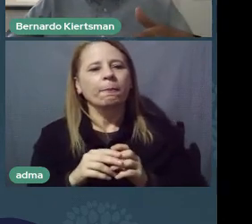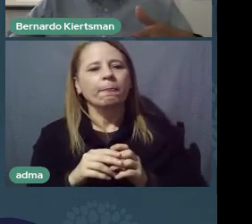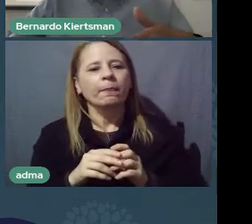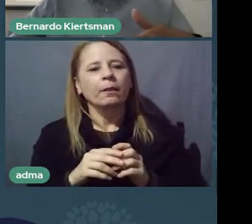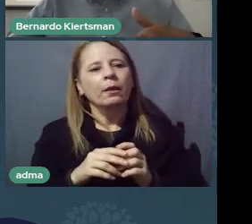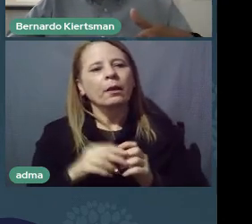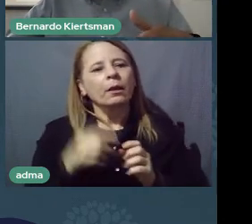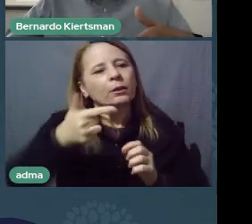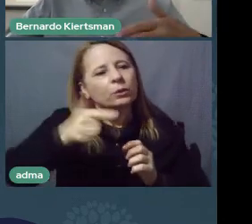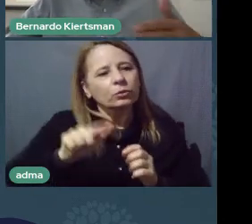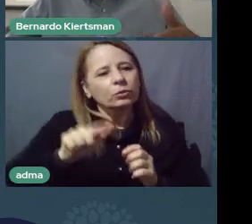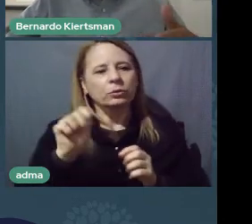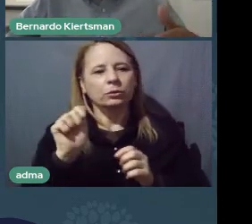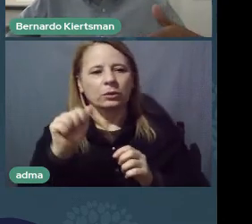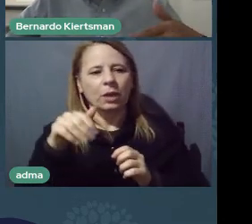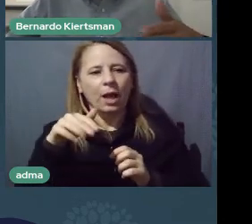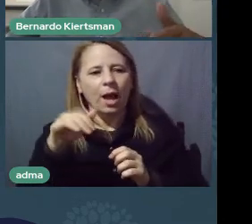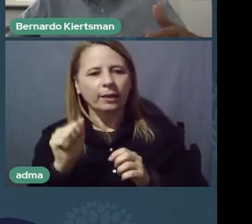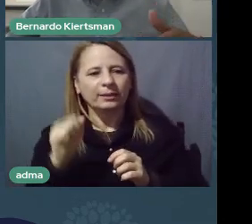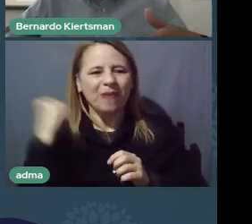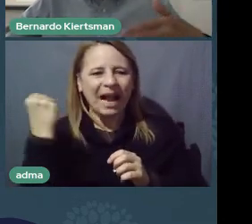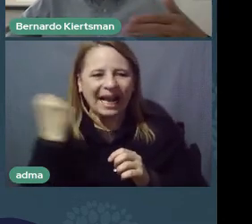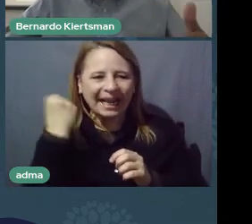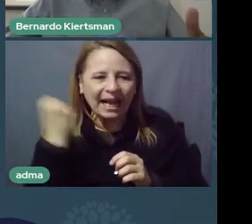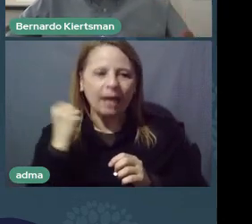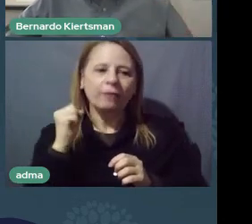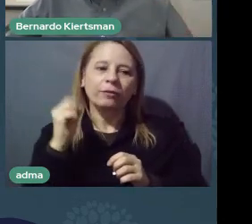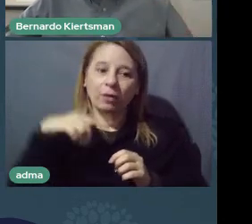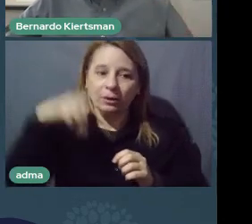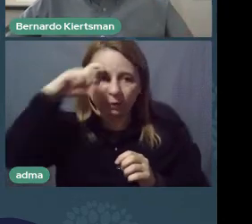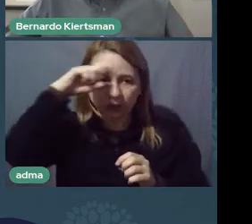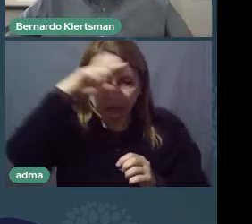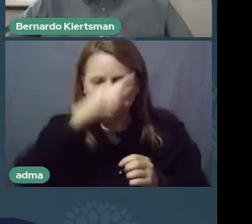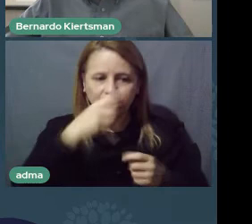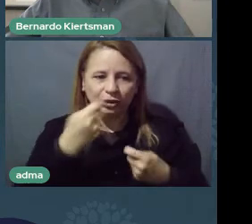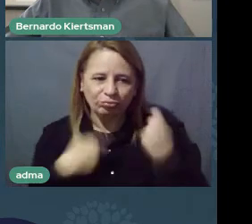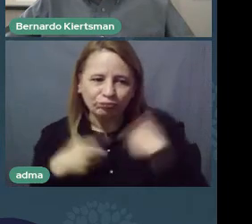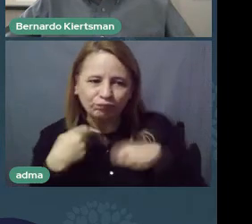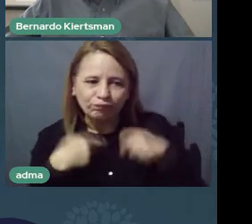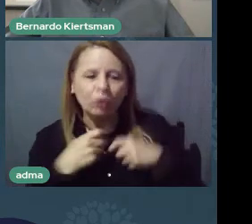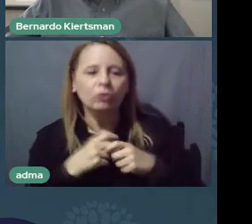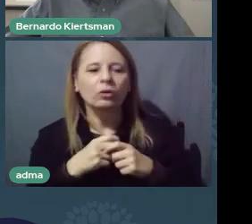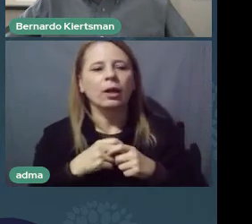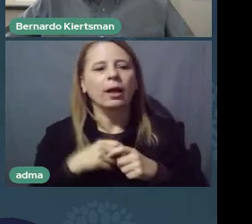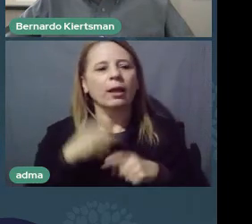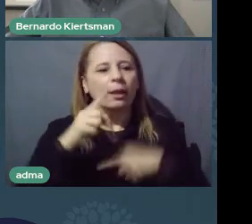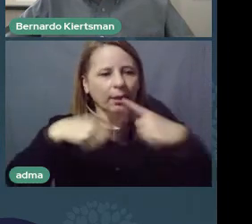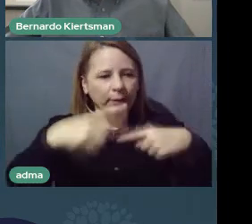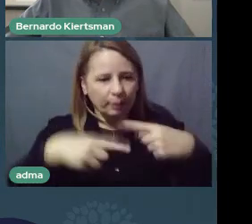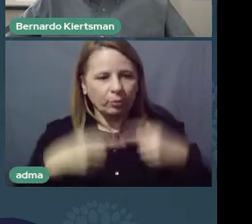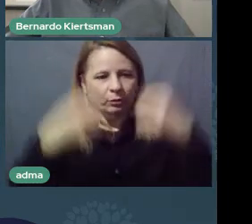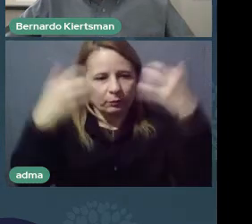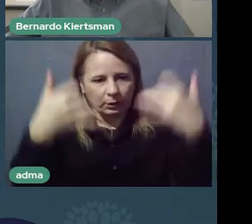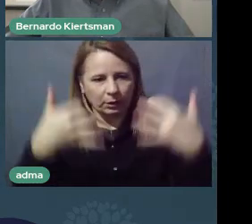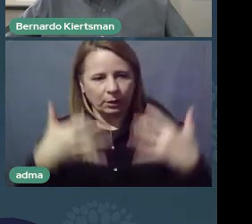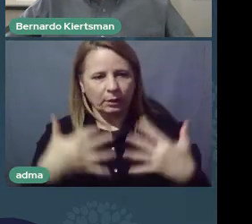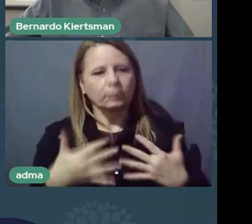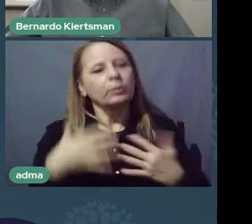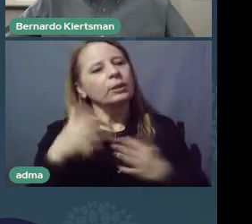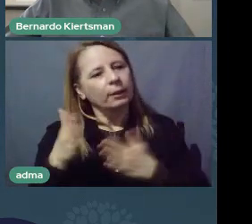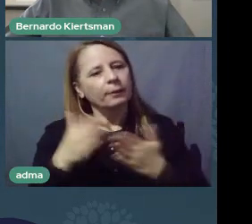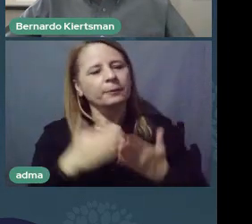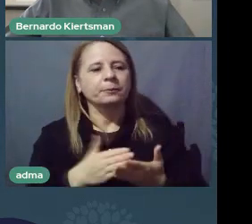tiotrópio em asma grave ou asma de difícil controle, que vocês vão ter a aula em seguida, o Dr. Chong, ele